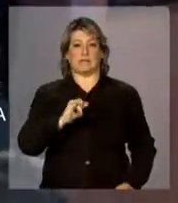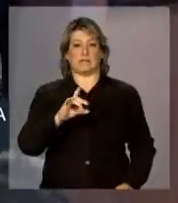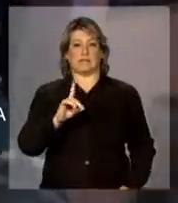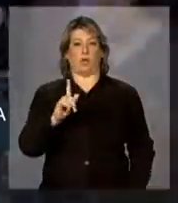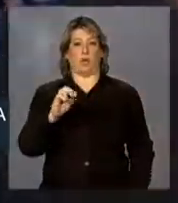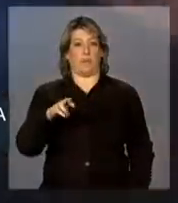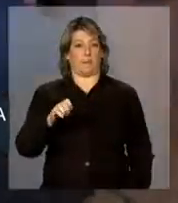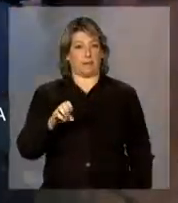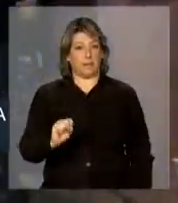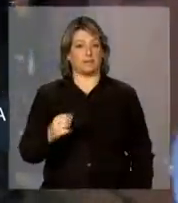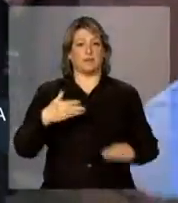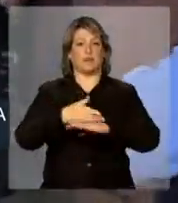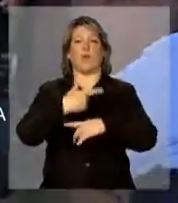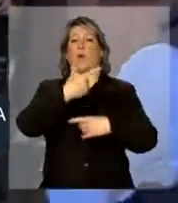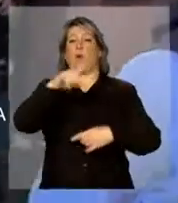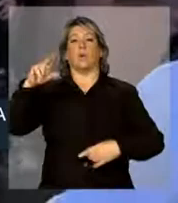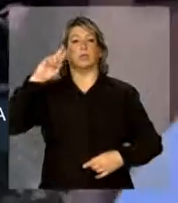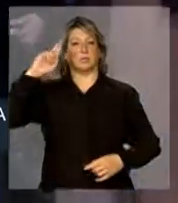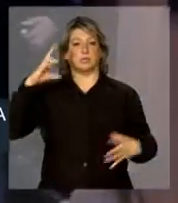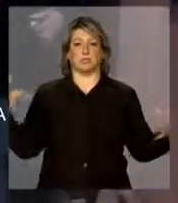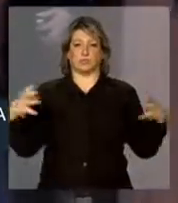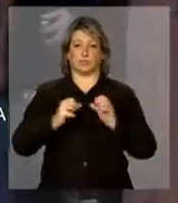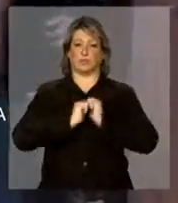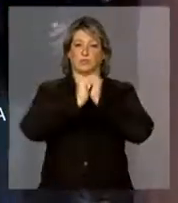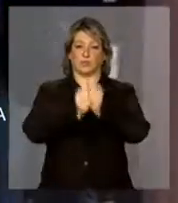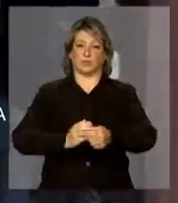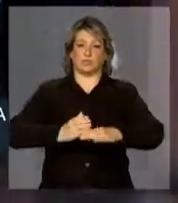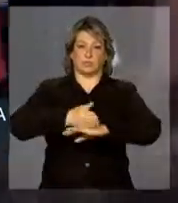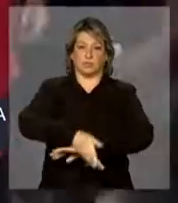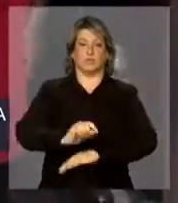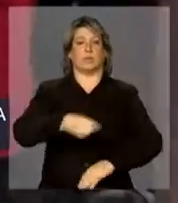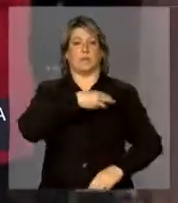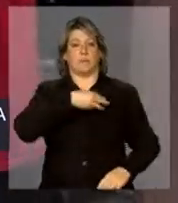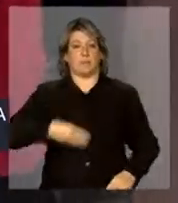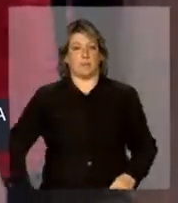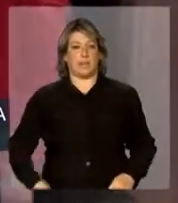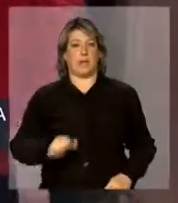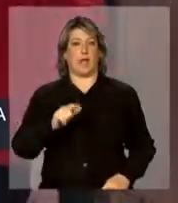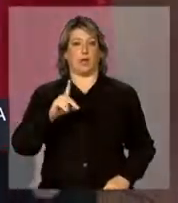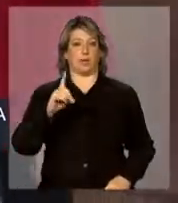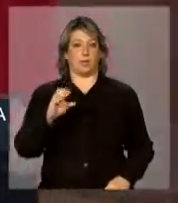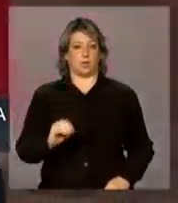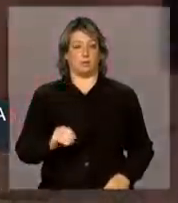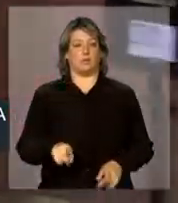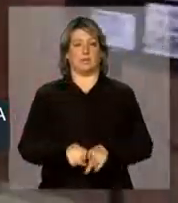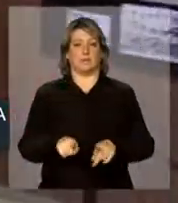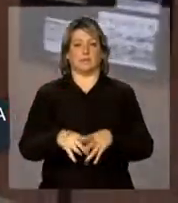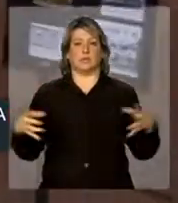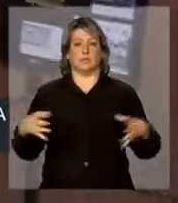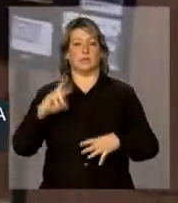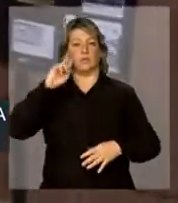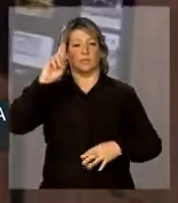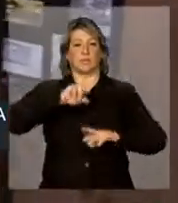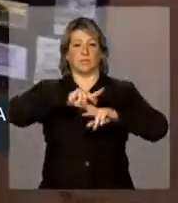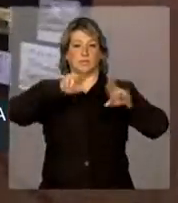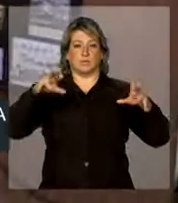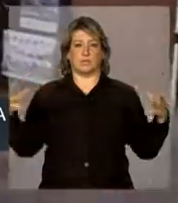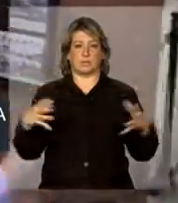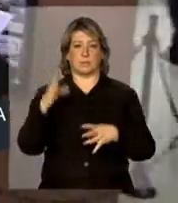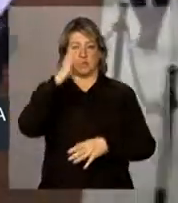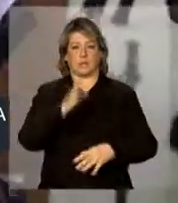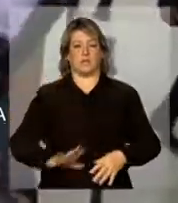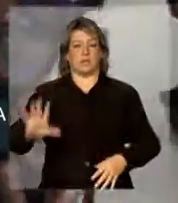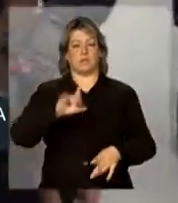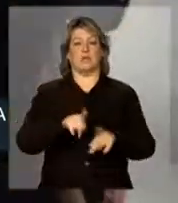Gomes de várias outras autoridades do Ministro dos Esportes Aldo Rebelo várias autoridades do Brasil